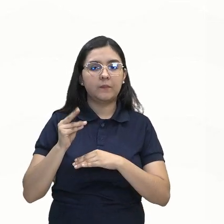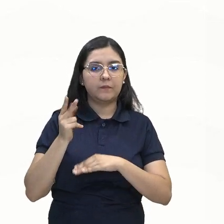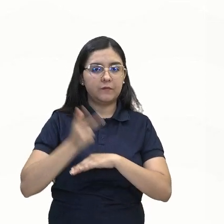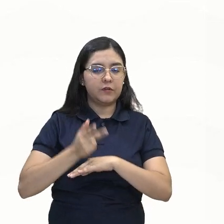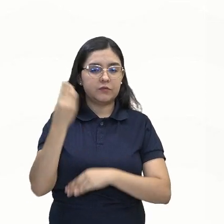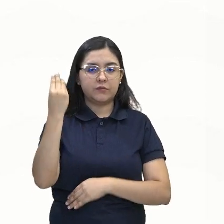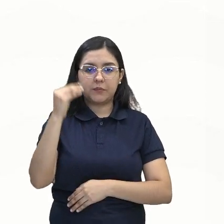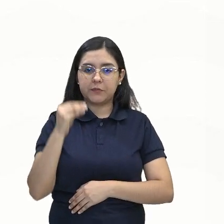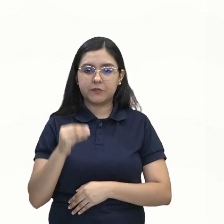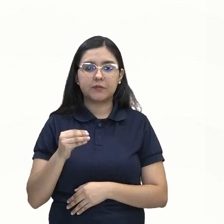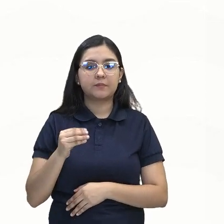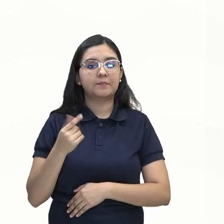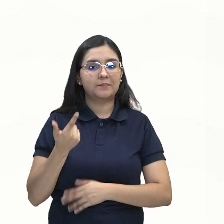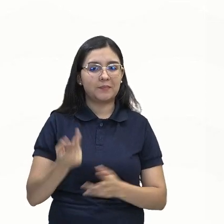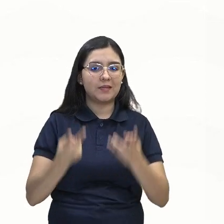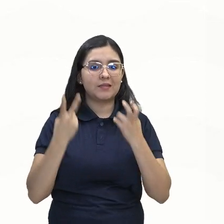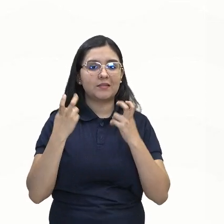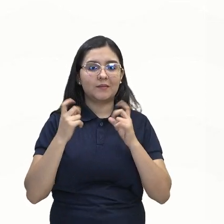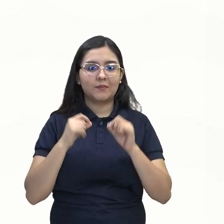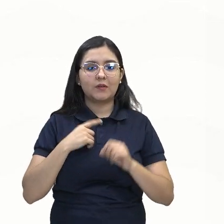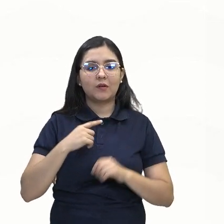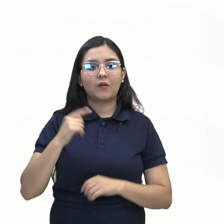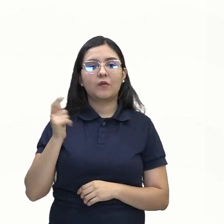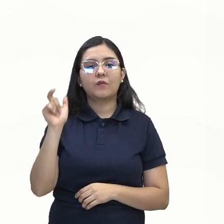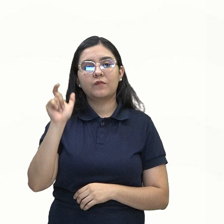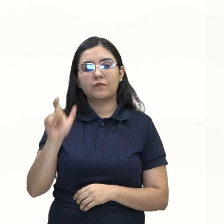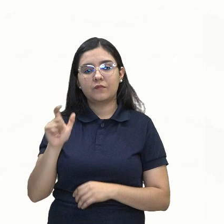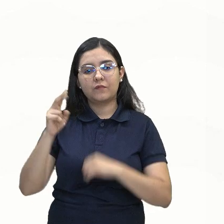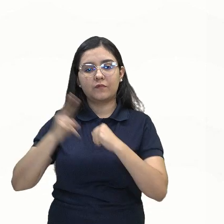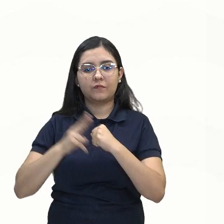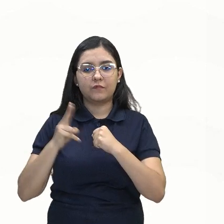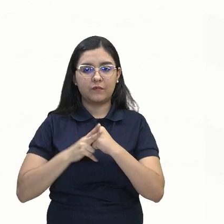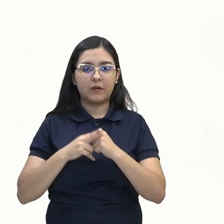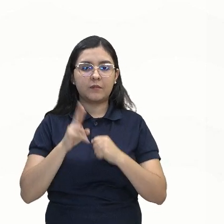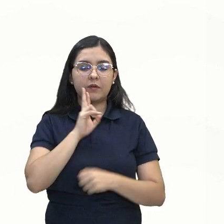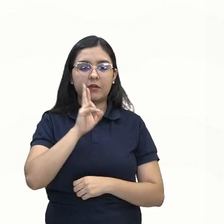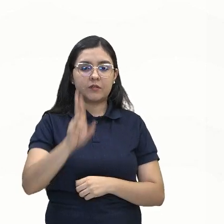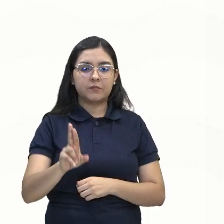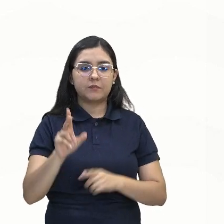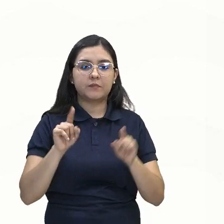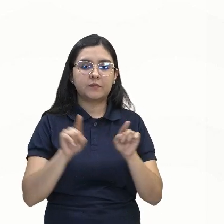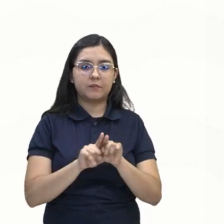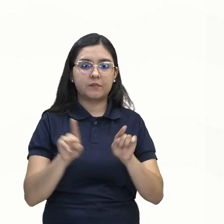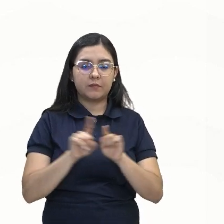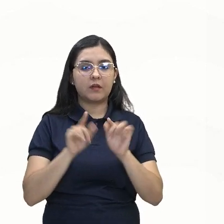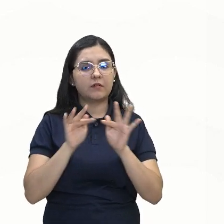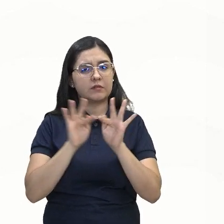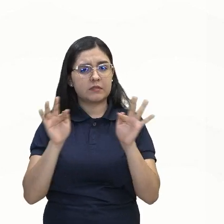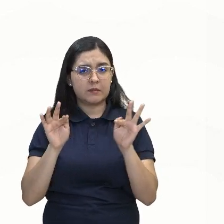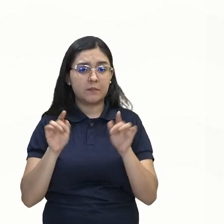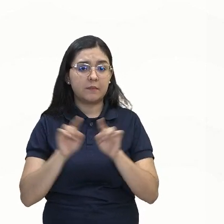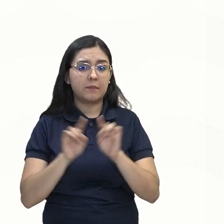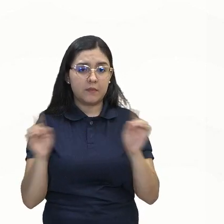estou repetindo o mesmo verbo. E isso deixa minha resposta curta, porém completa.